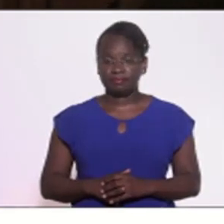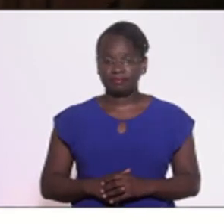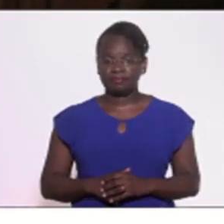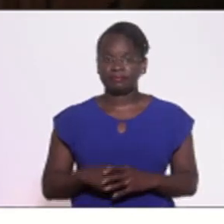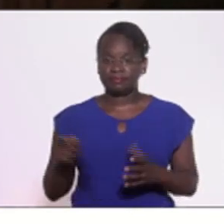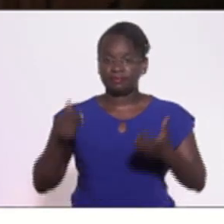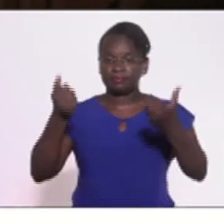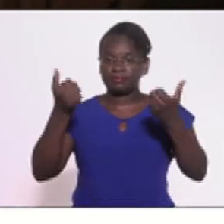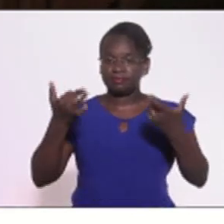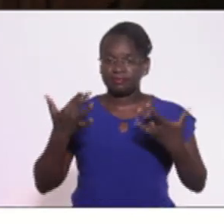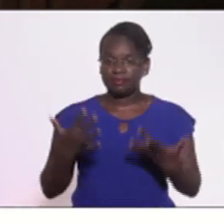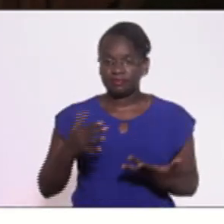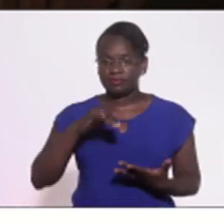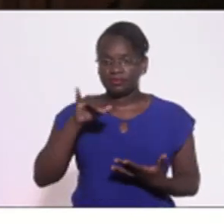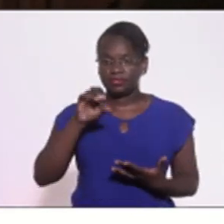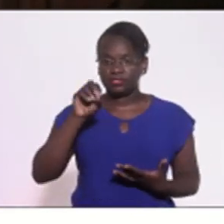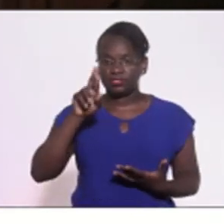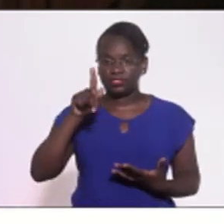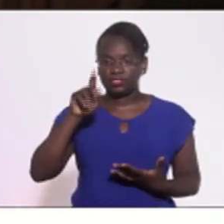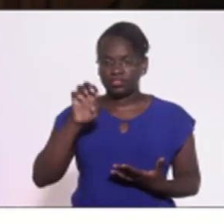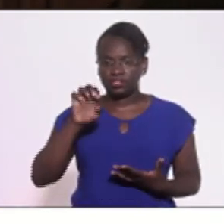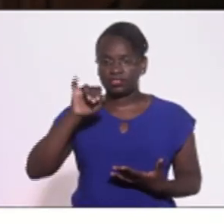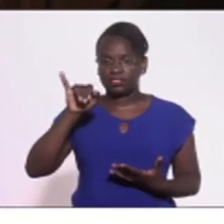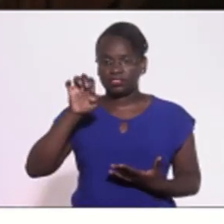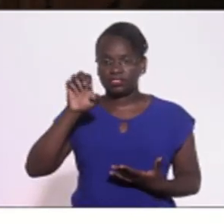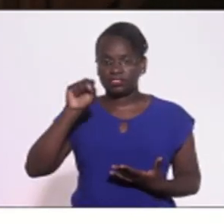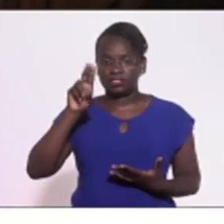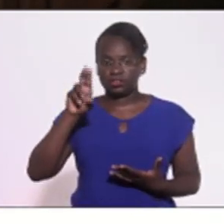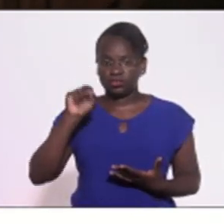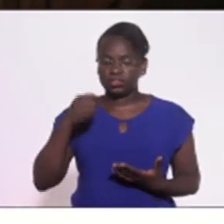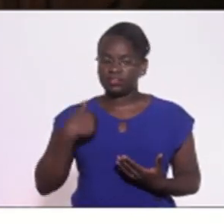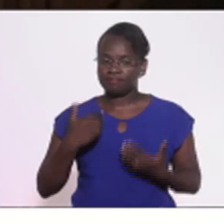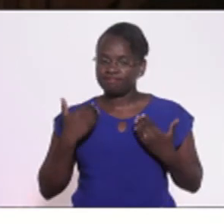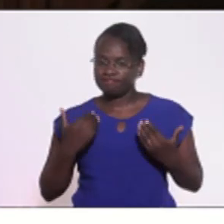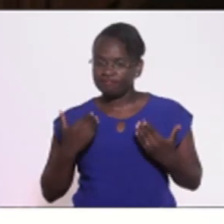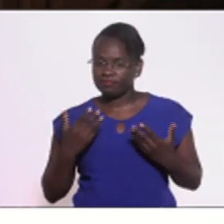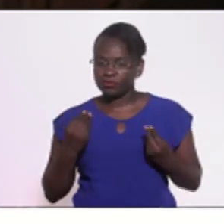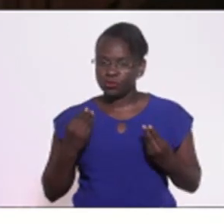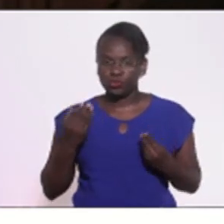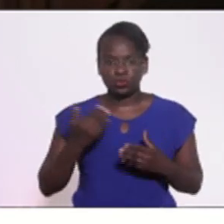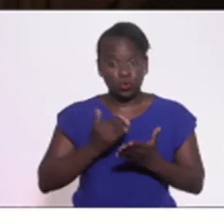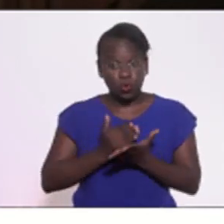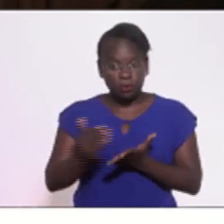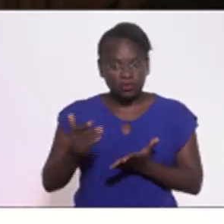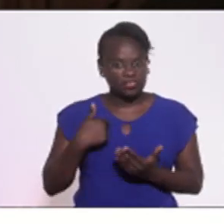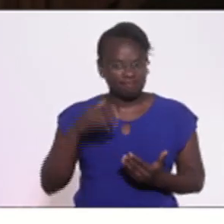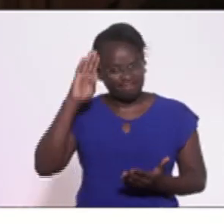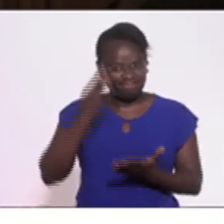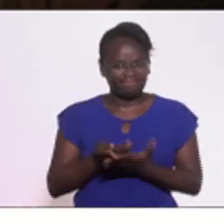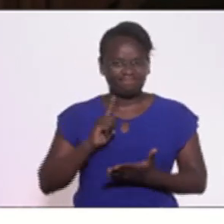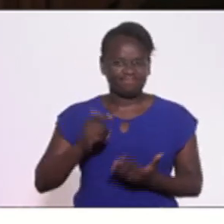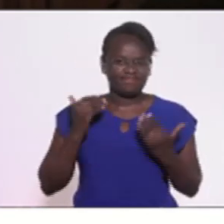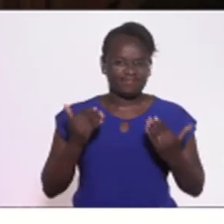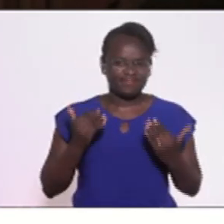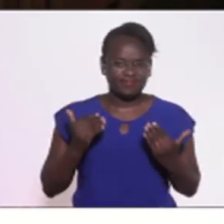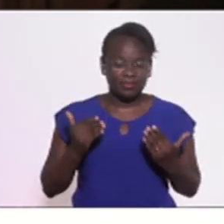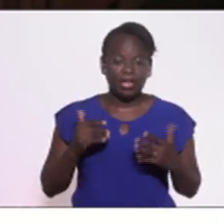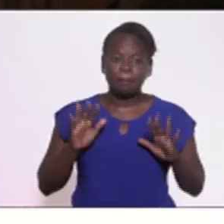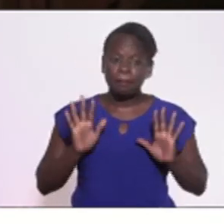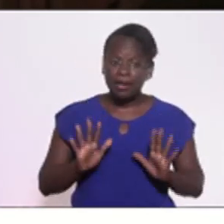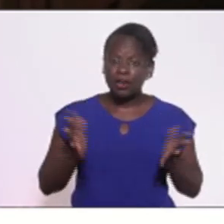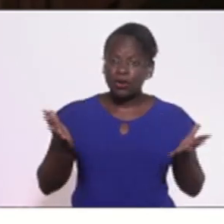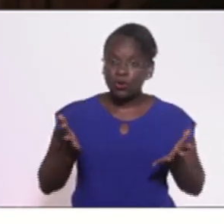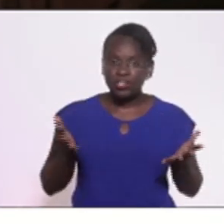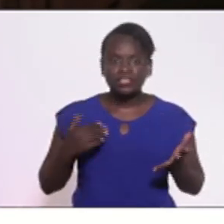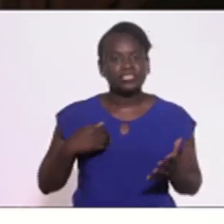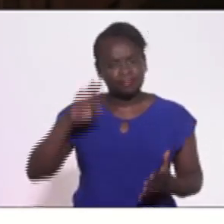Você falou do nosso Jorge Jesus. Eu desconfiei muito dele no começo. Mas hoje não